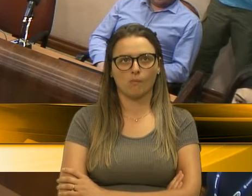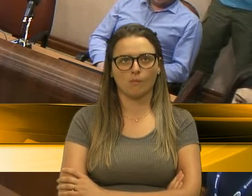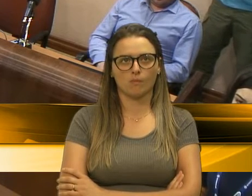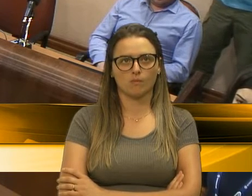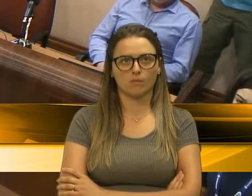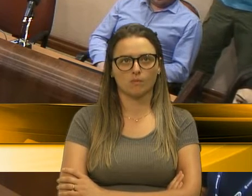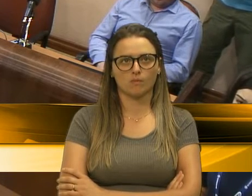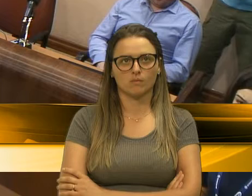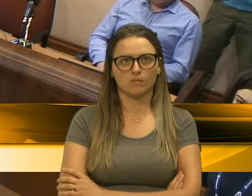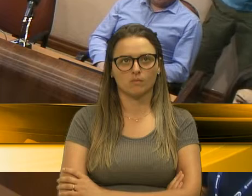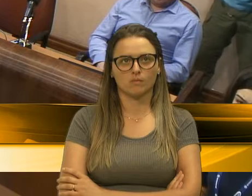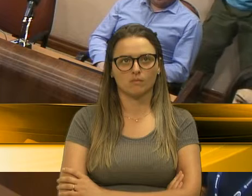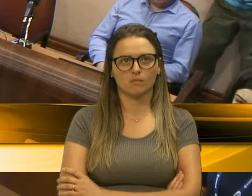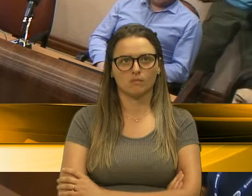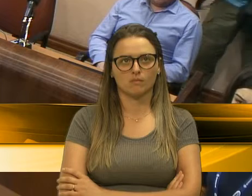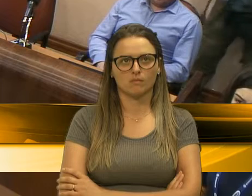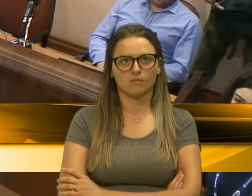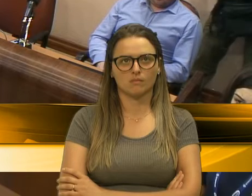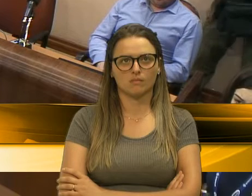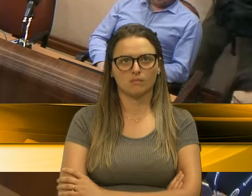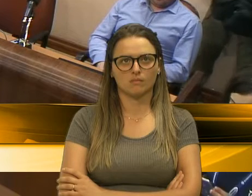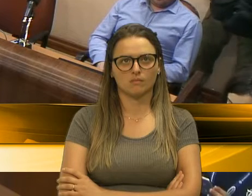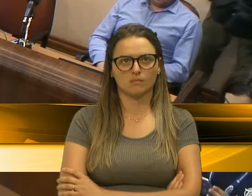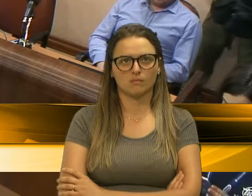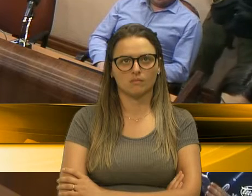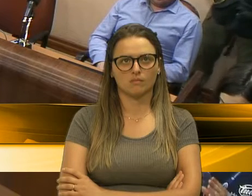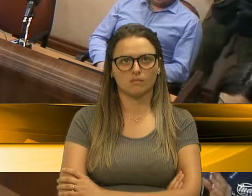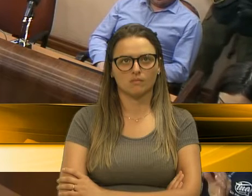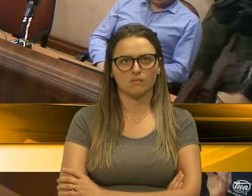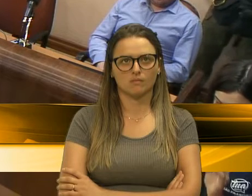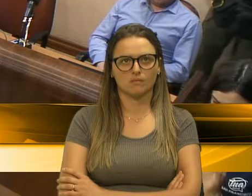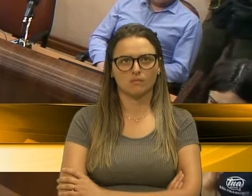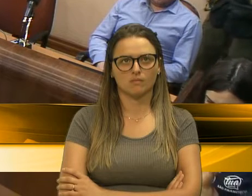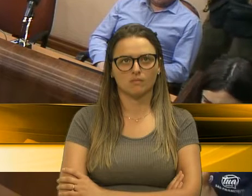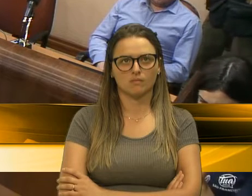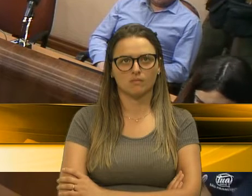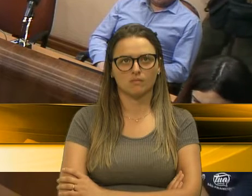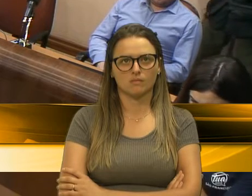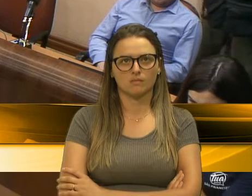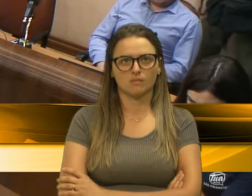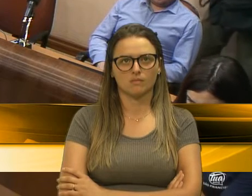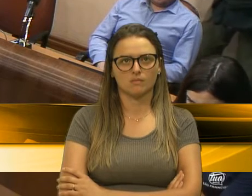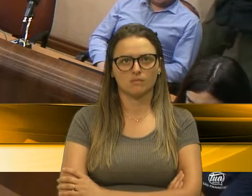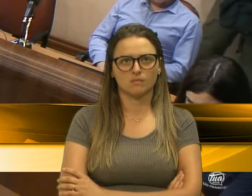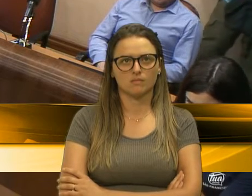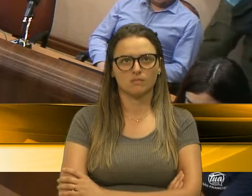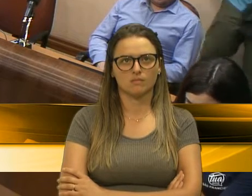Tudo meio sonolento. Não, mas esse tipo de coisa não é boa, né?